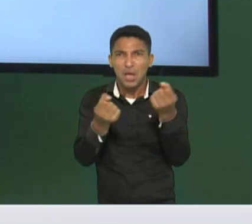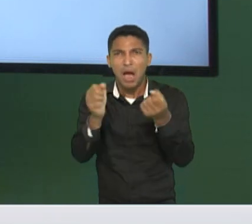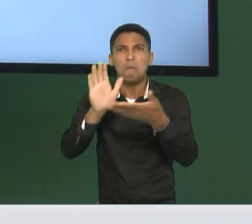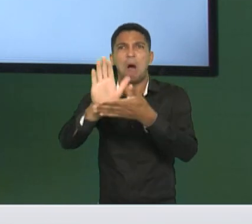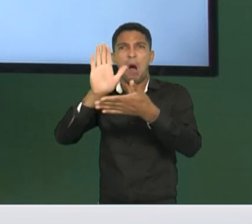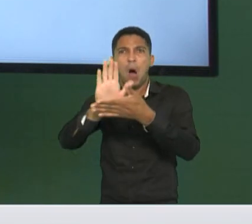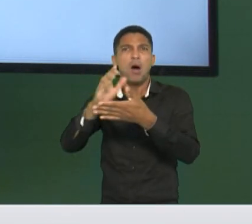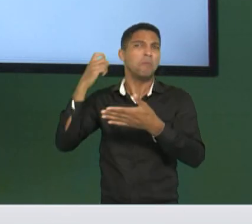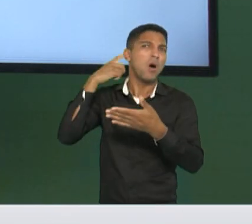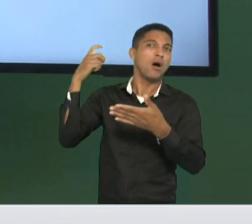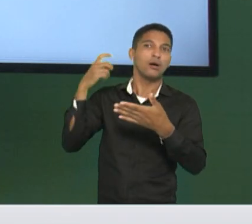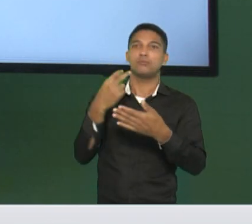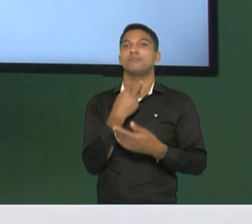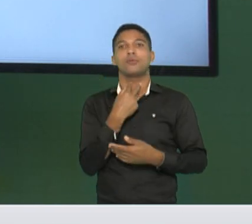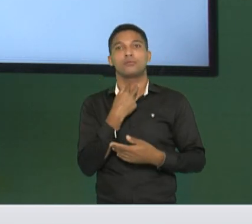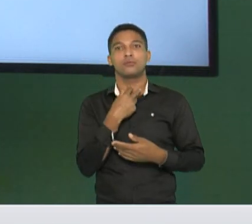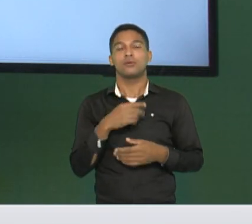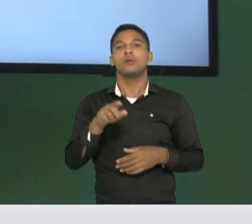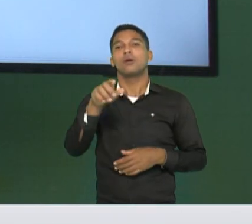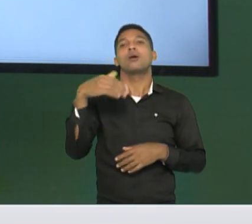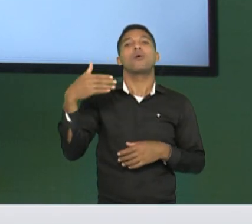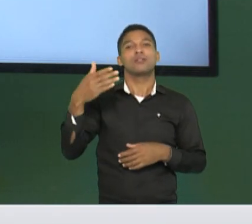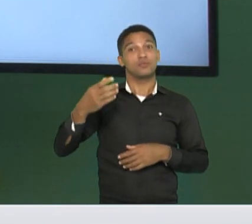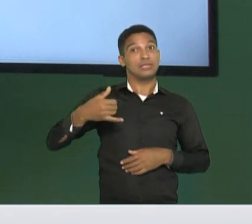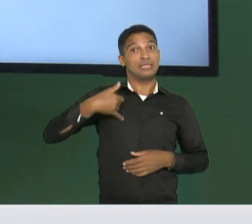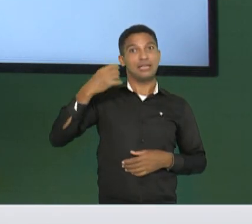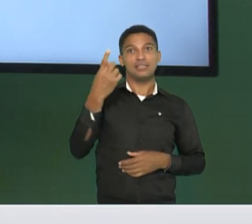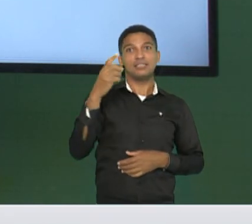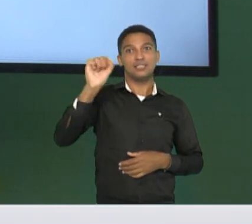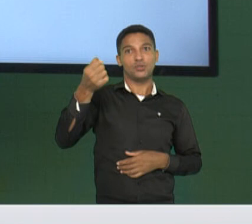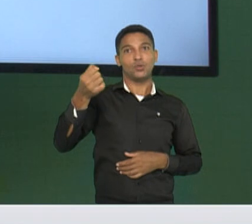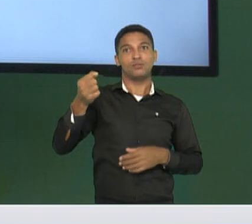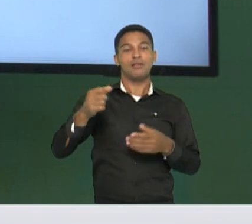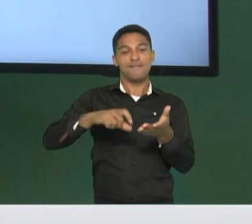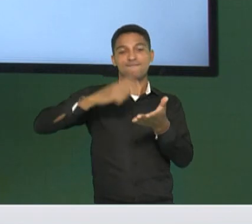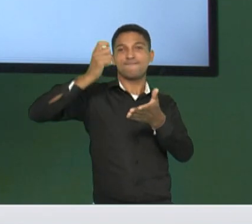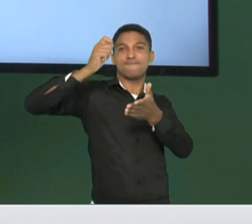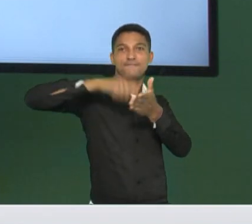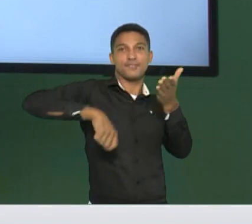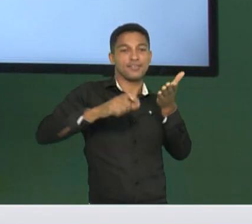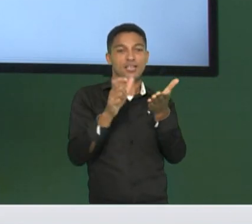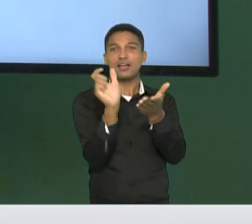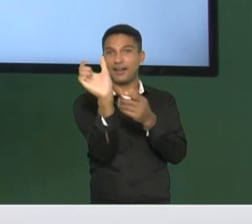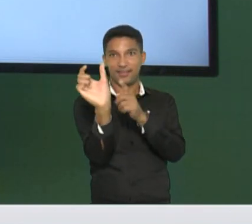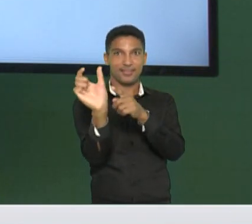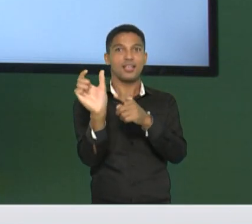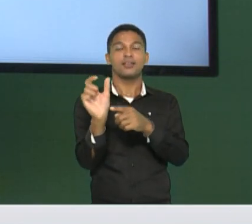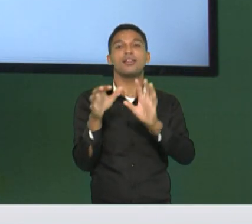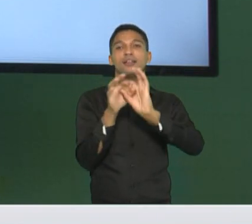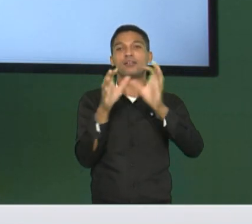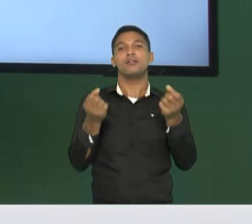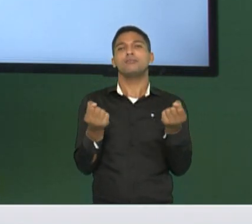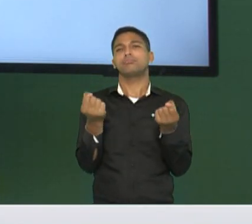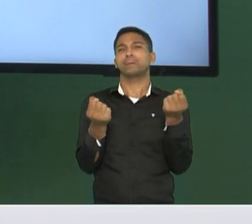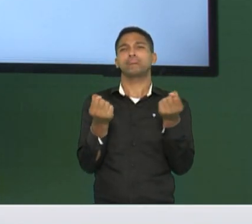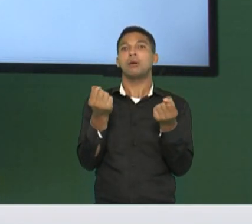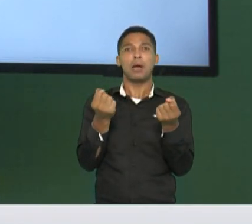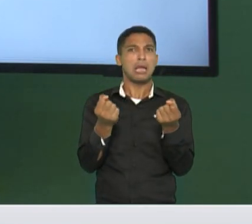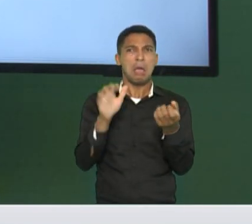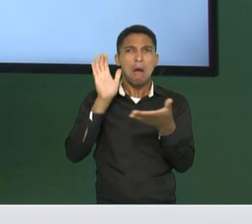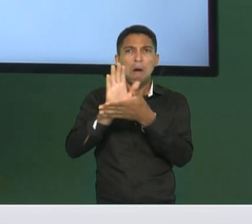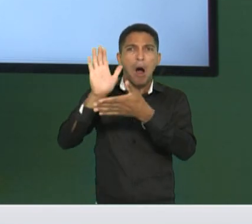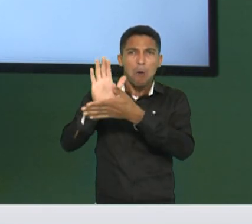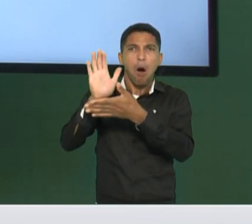certo? Vocês vão dirigir só quando tiver 18, né? Quando tiver carteira, tudo certinho. Então já aprendam isso, buzina só